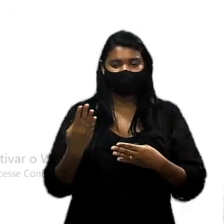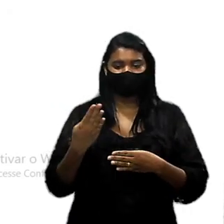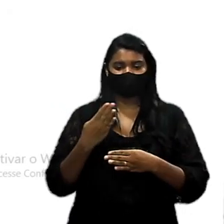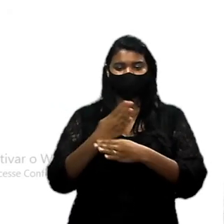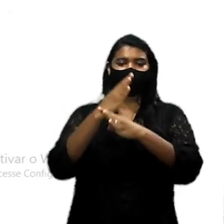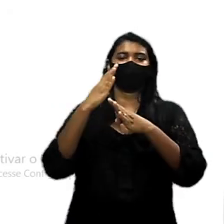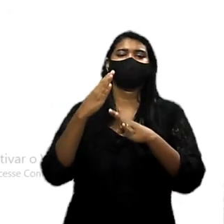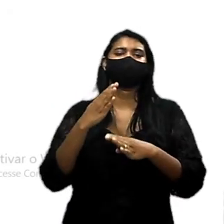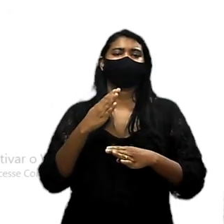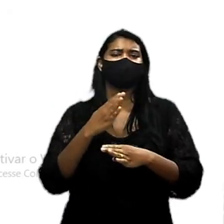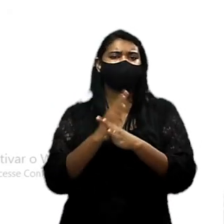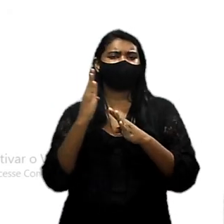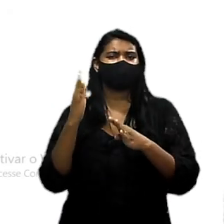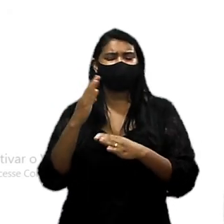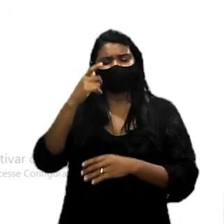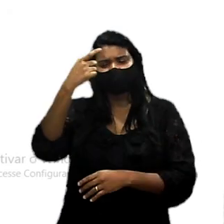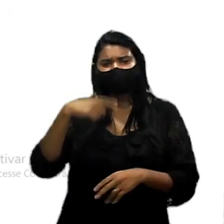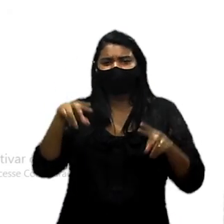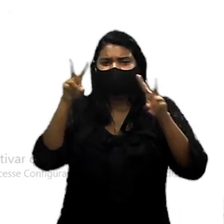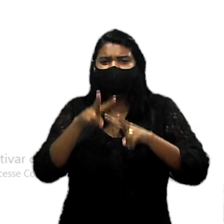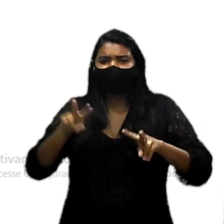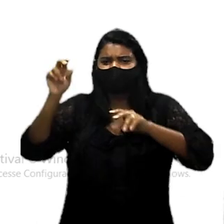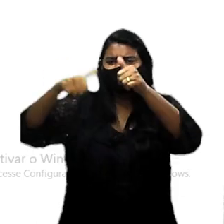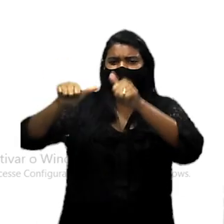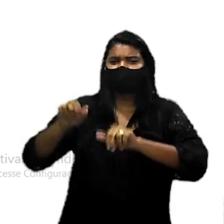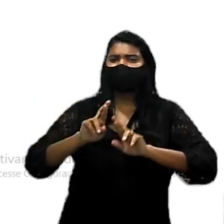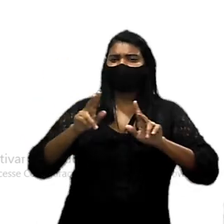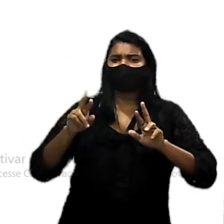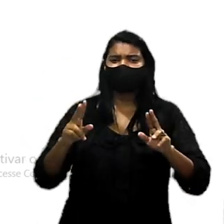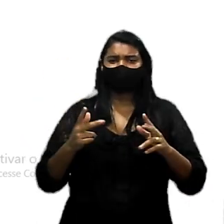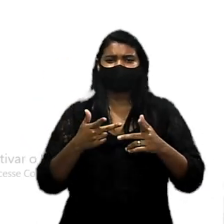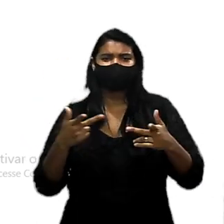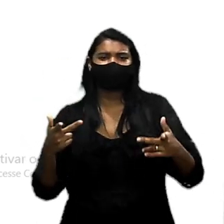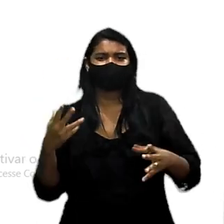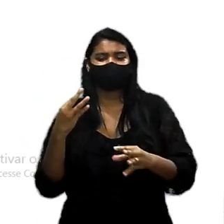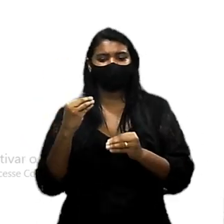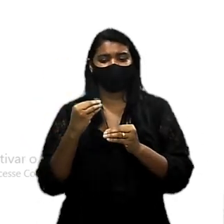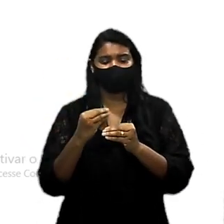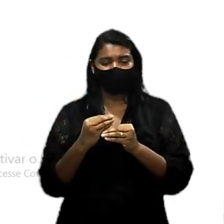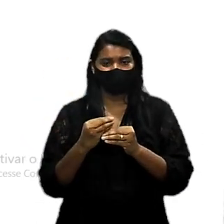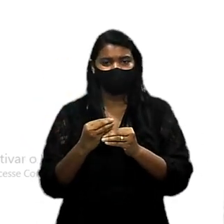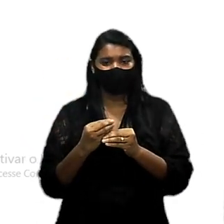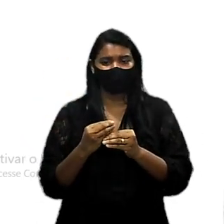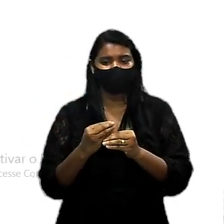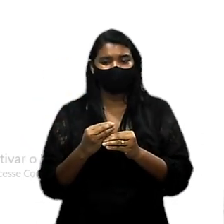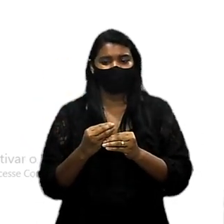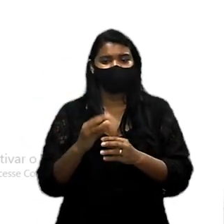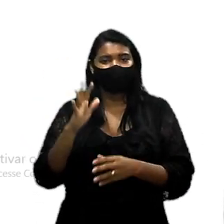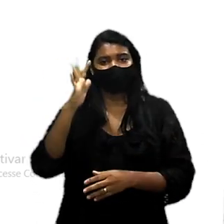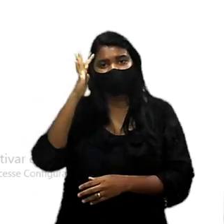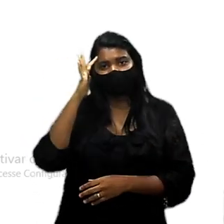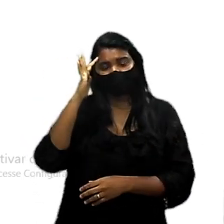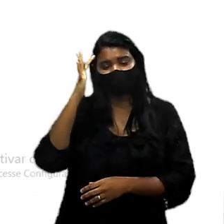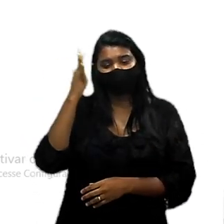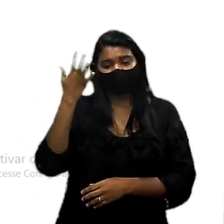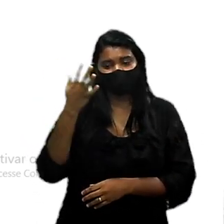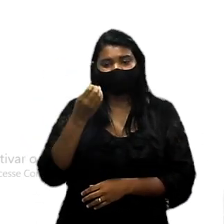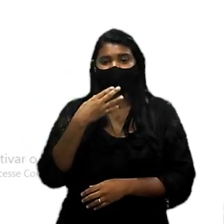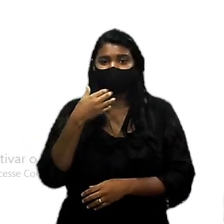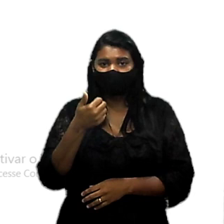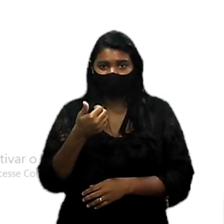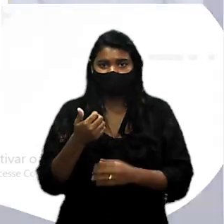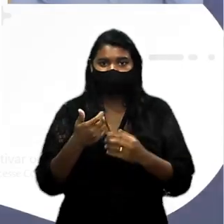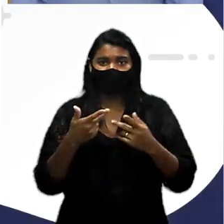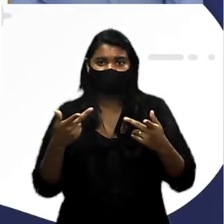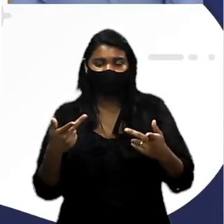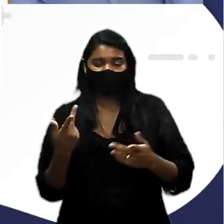bloqueiam a capacidade de ver as coisas de forma diferente e descobrir soluções positivas. O